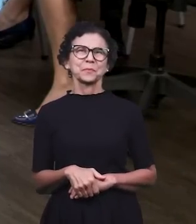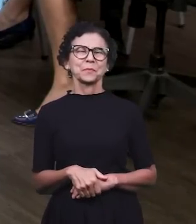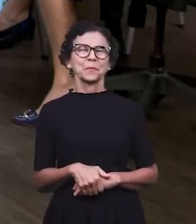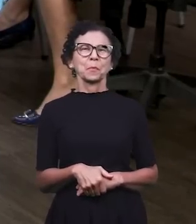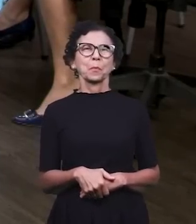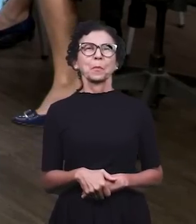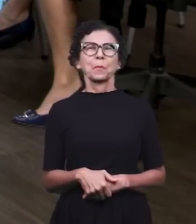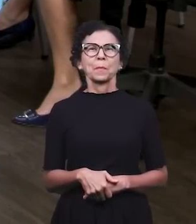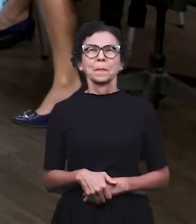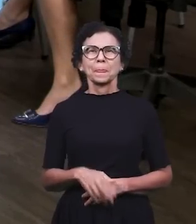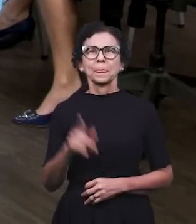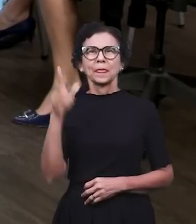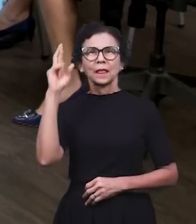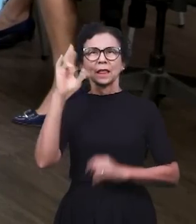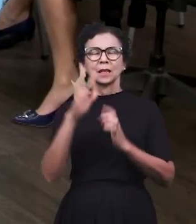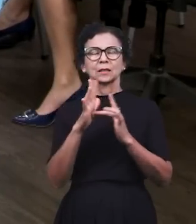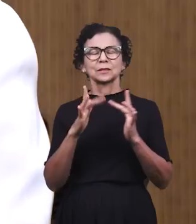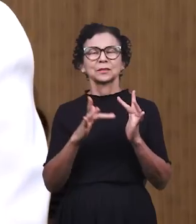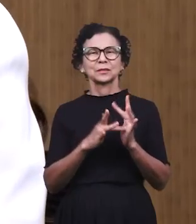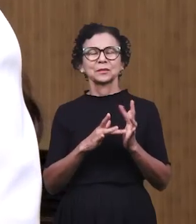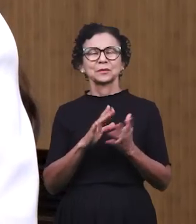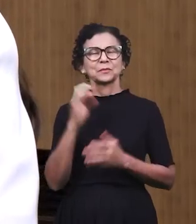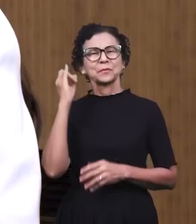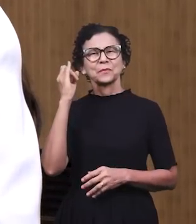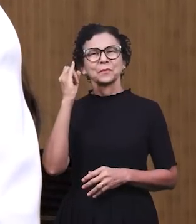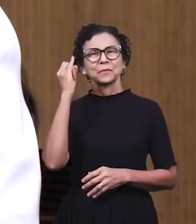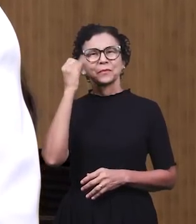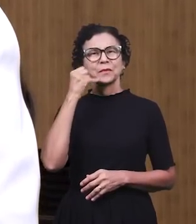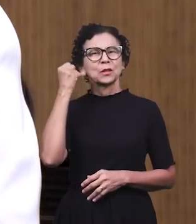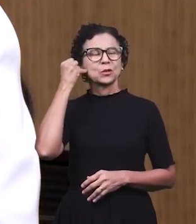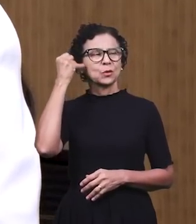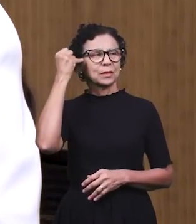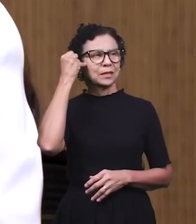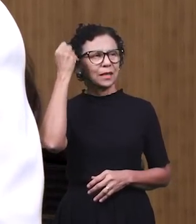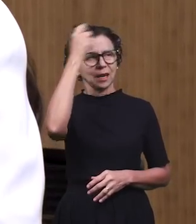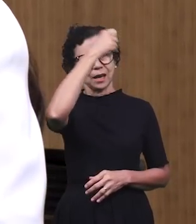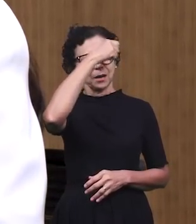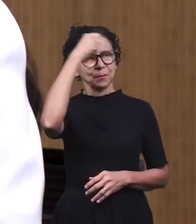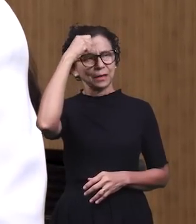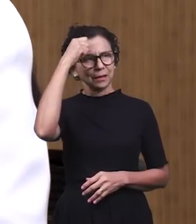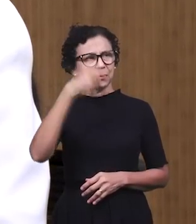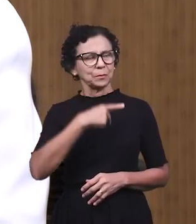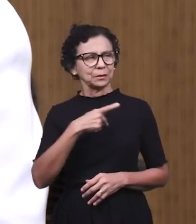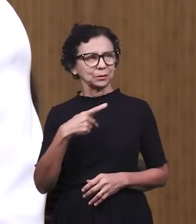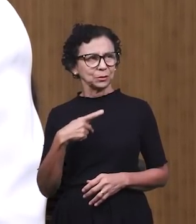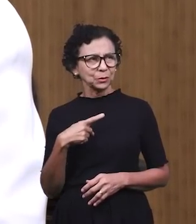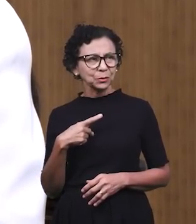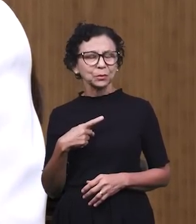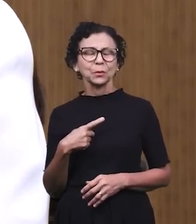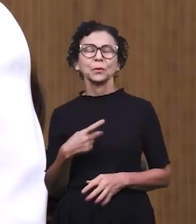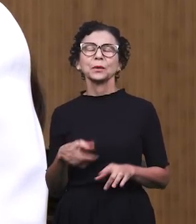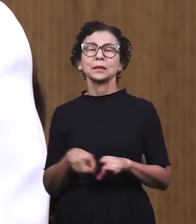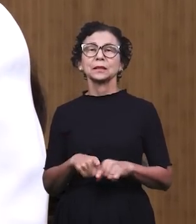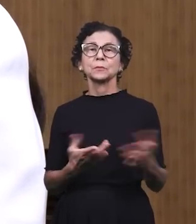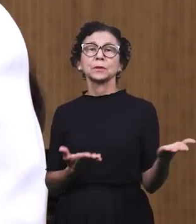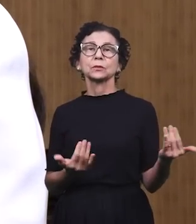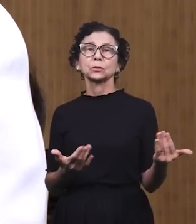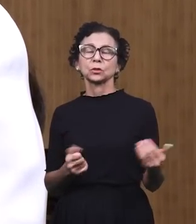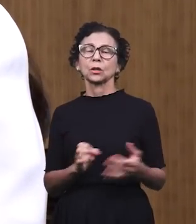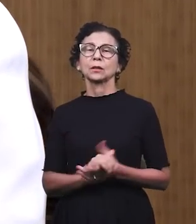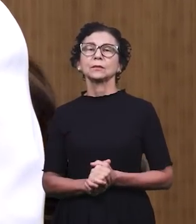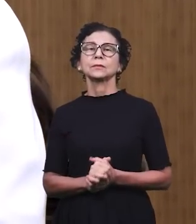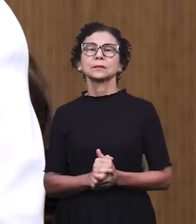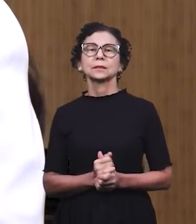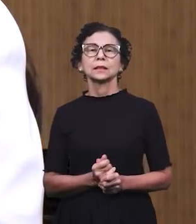Minha colega Andréia, Pai do Senhor Jesus. A paz do Senhor, pastor Josias, pastor Amadeu e aos nossos queridos jovens que são, já vou adiantar